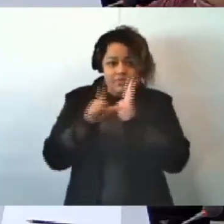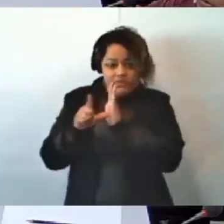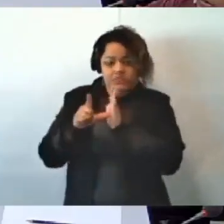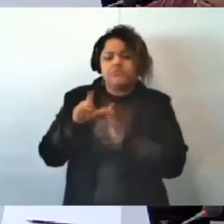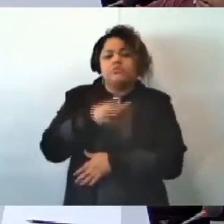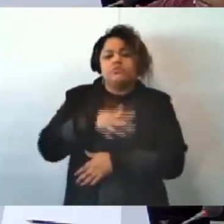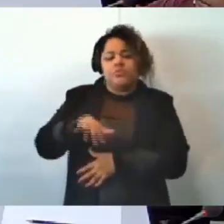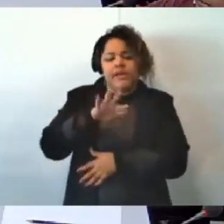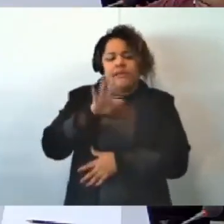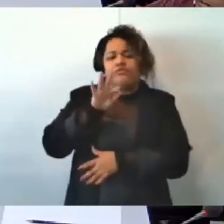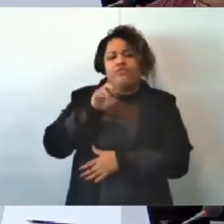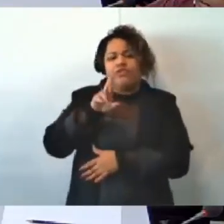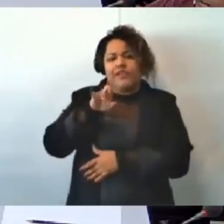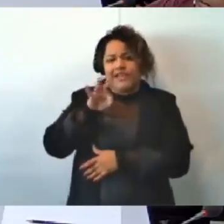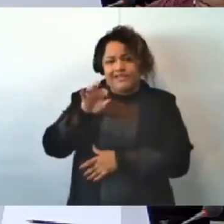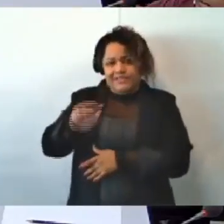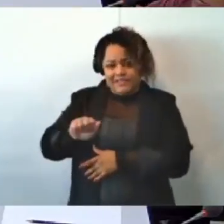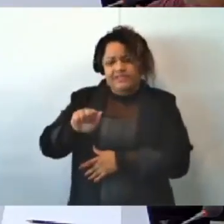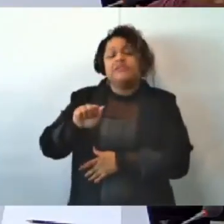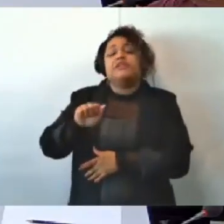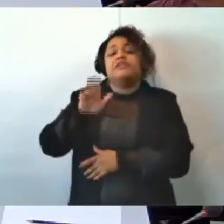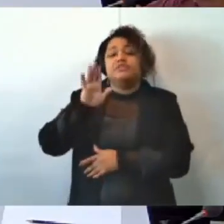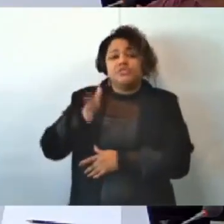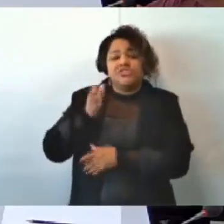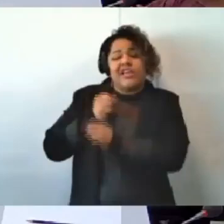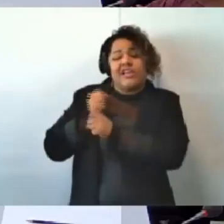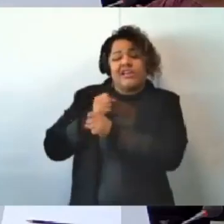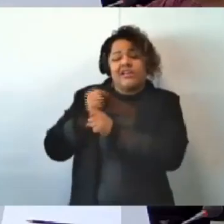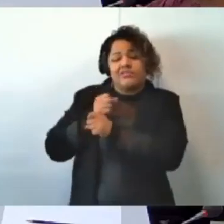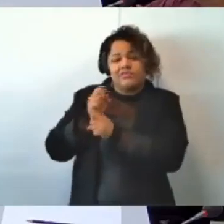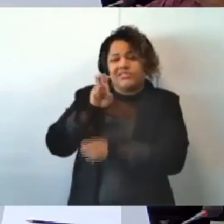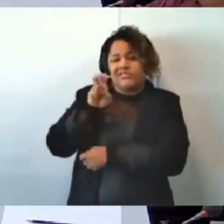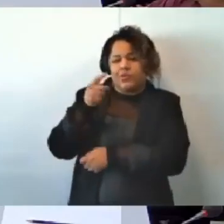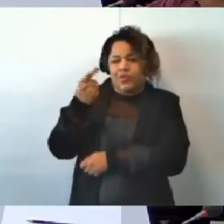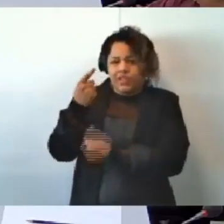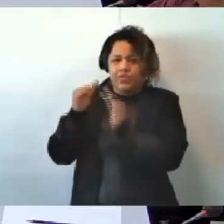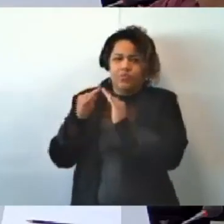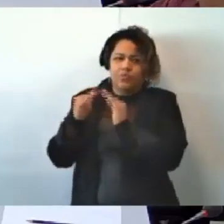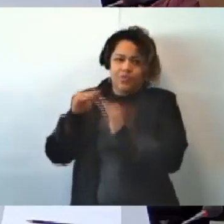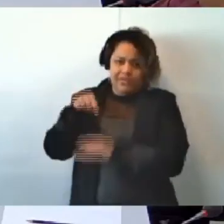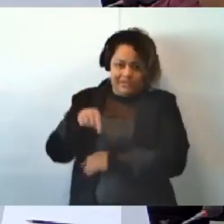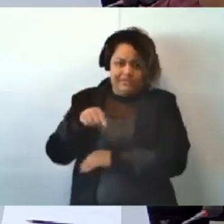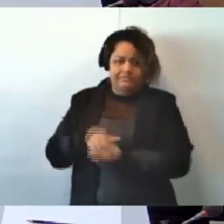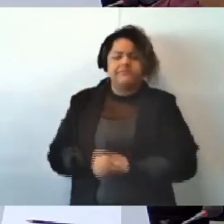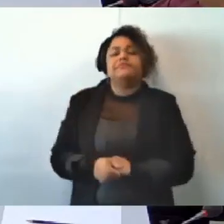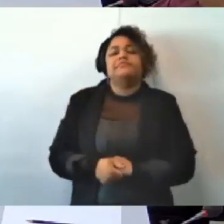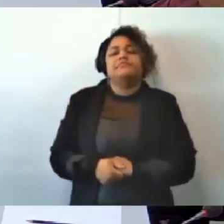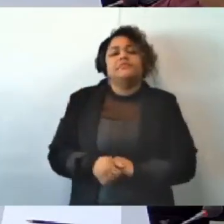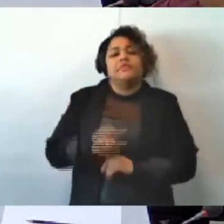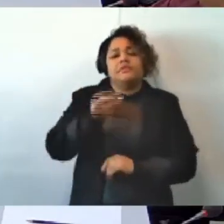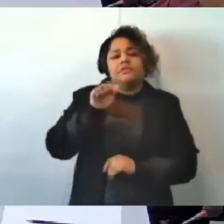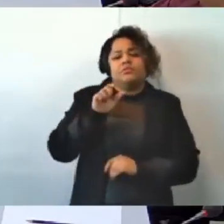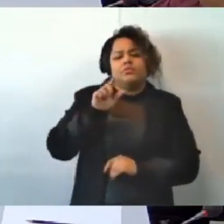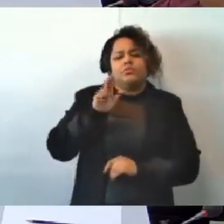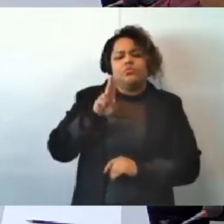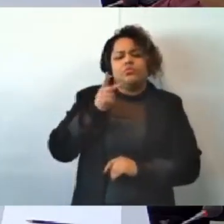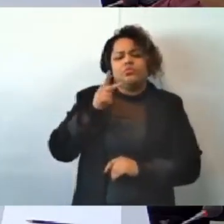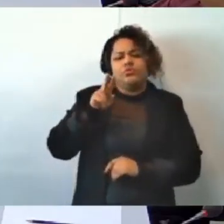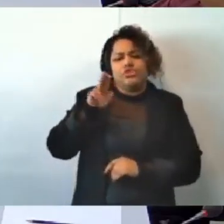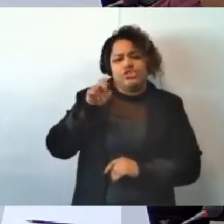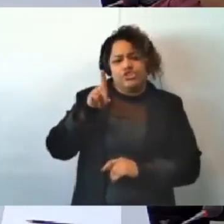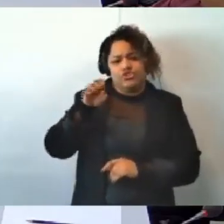anos. Jairo Utz de Mendonça Castilho, morador do Bairro Floresta. Por favor, seja